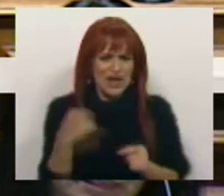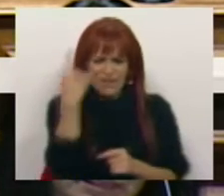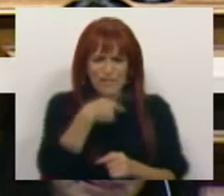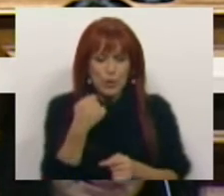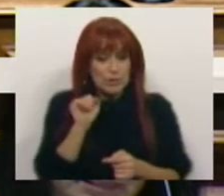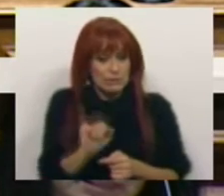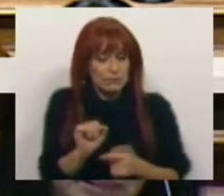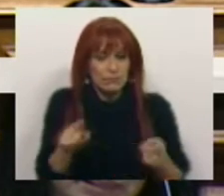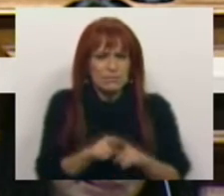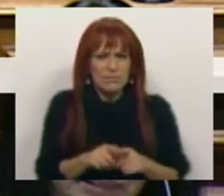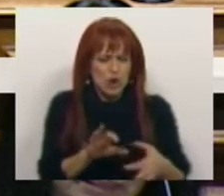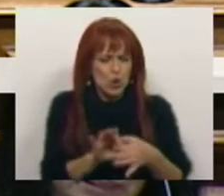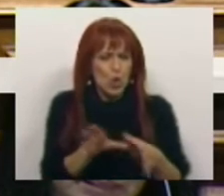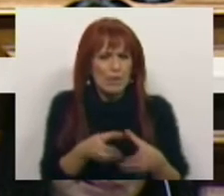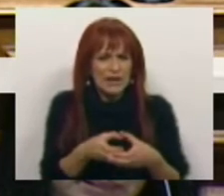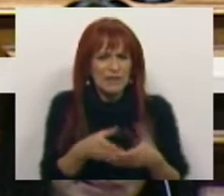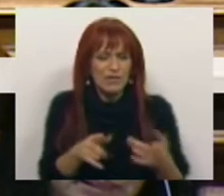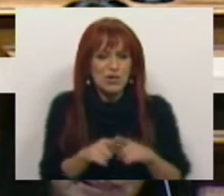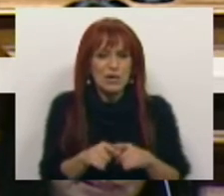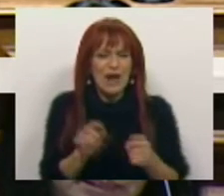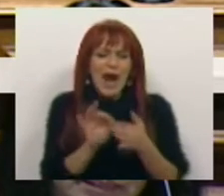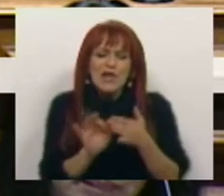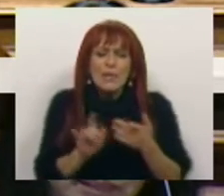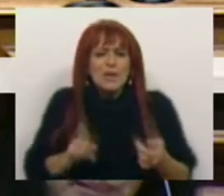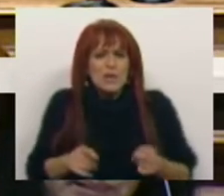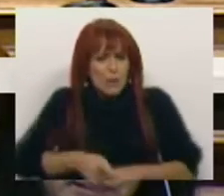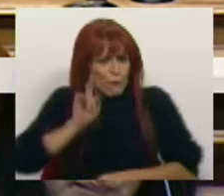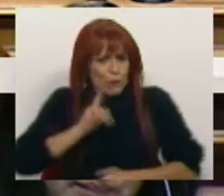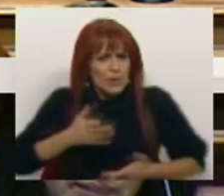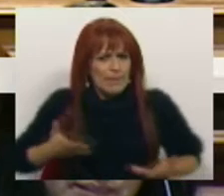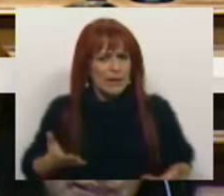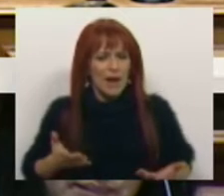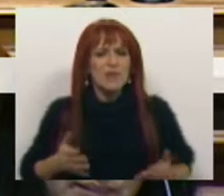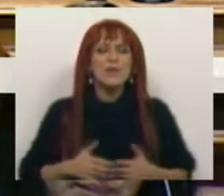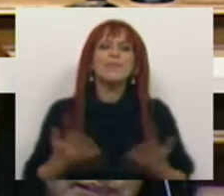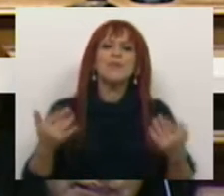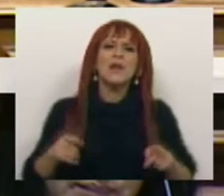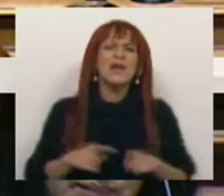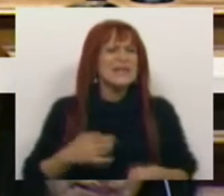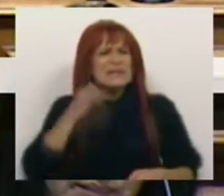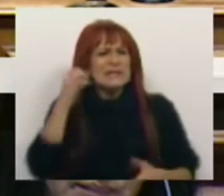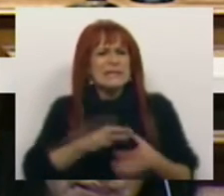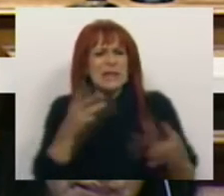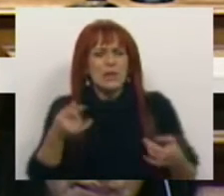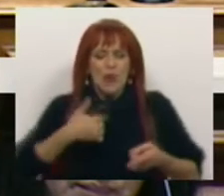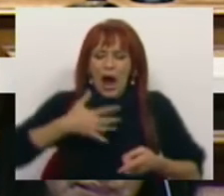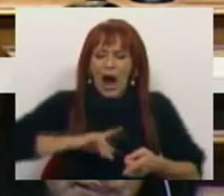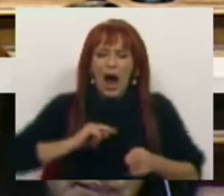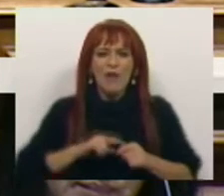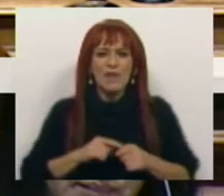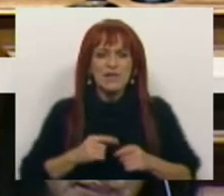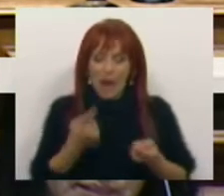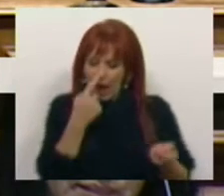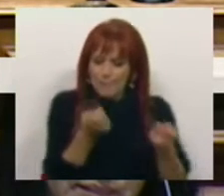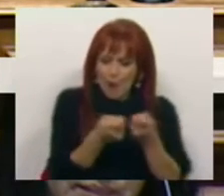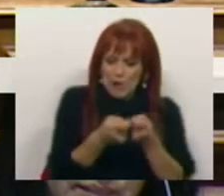figura das cooperativas em aspectos que são fundamentais. Nem faz sentido querer